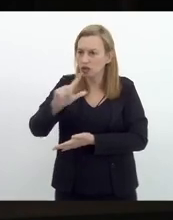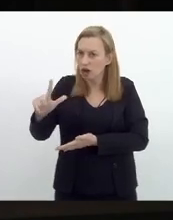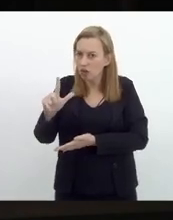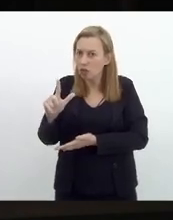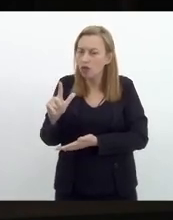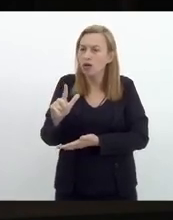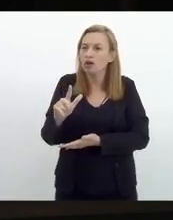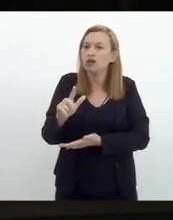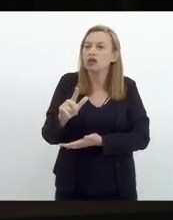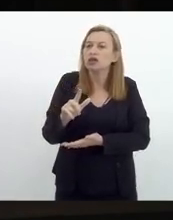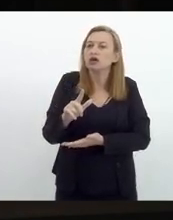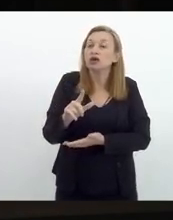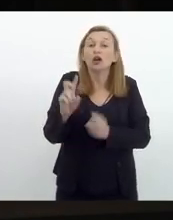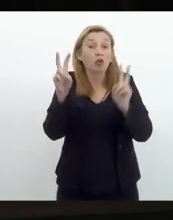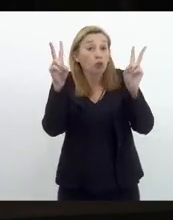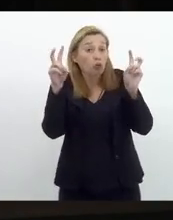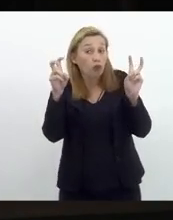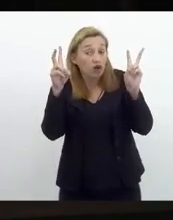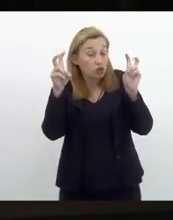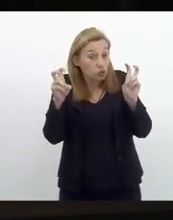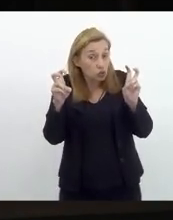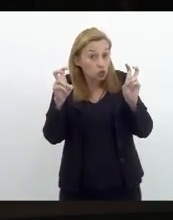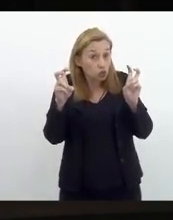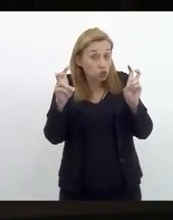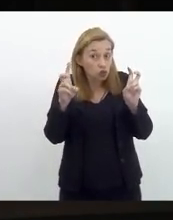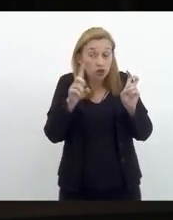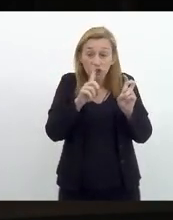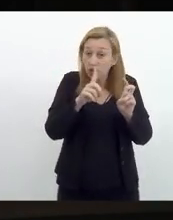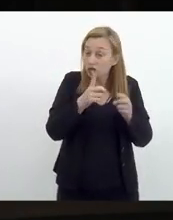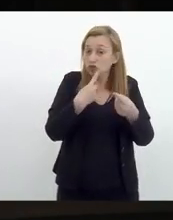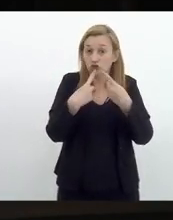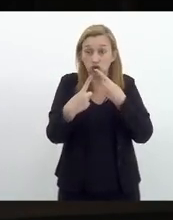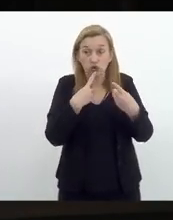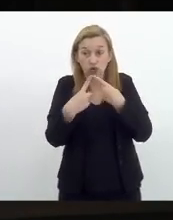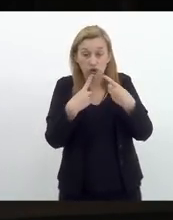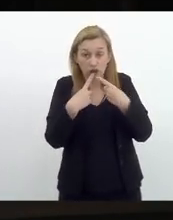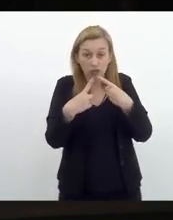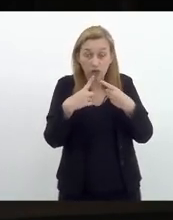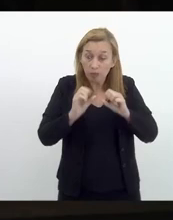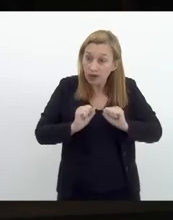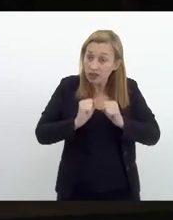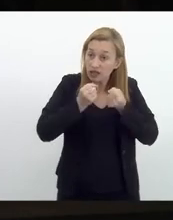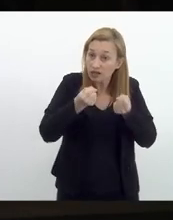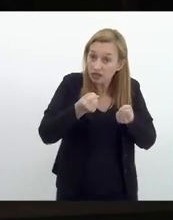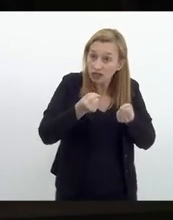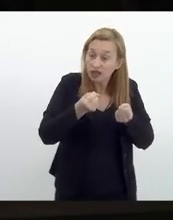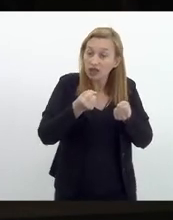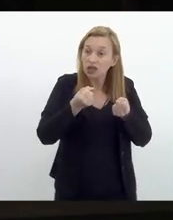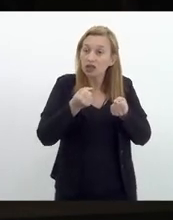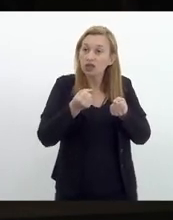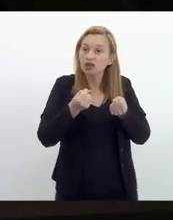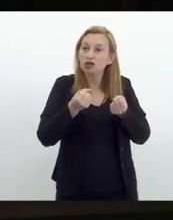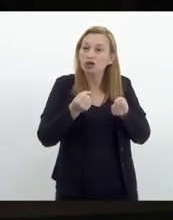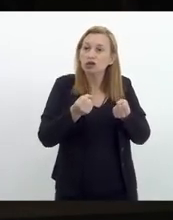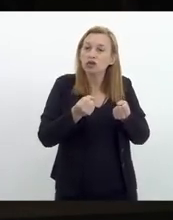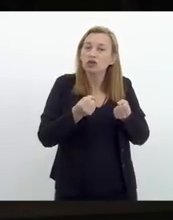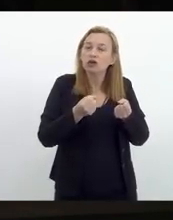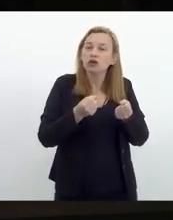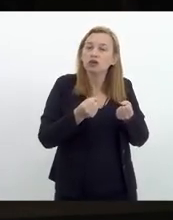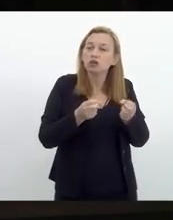adicional que era uma matéria que não estava em debate foi para defender uma posição do parlamento